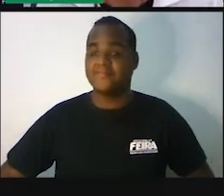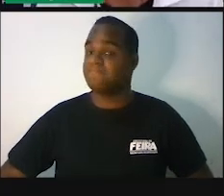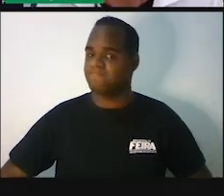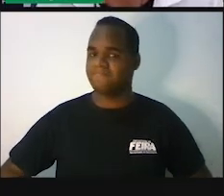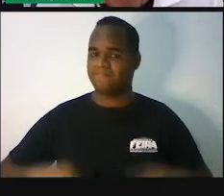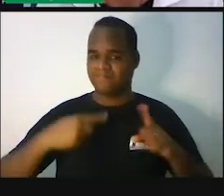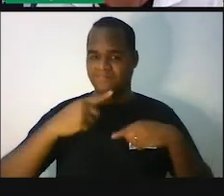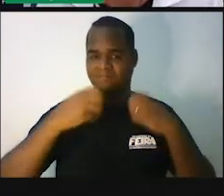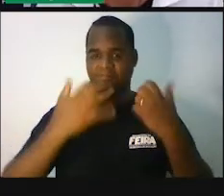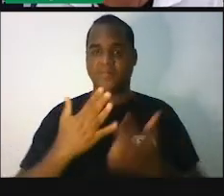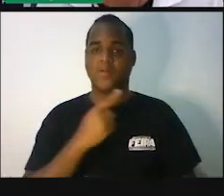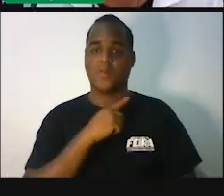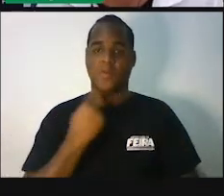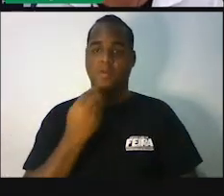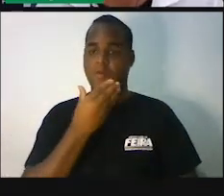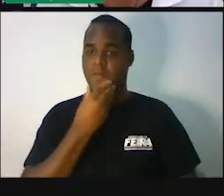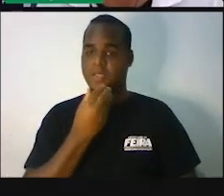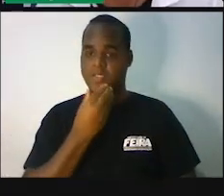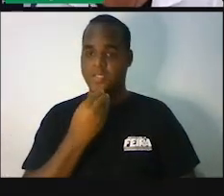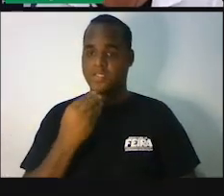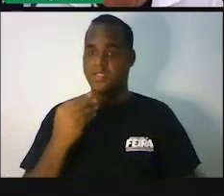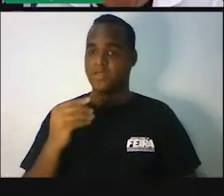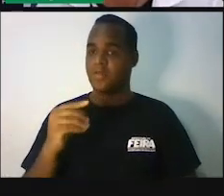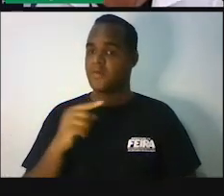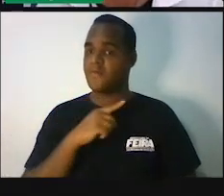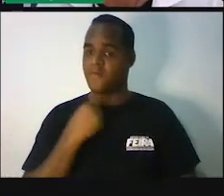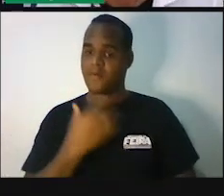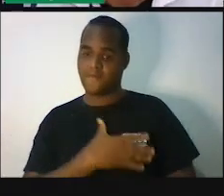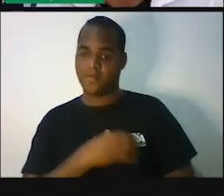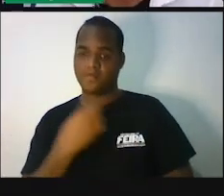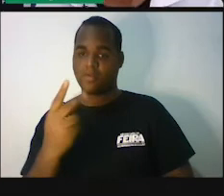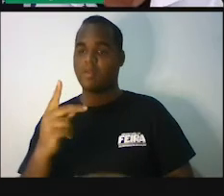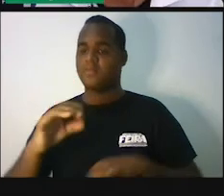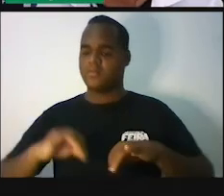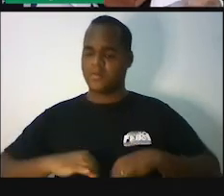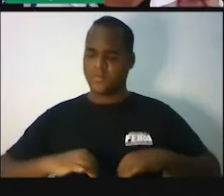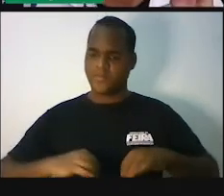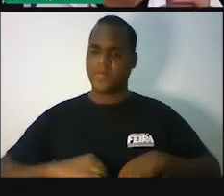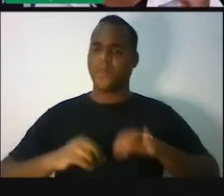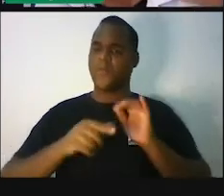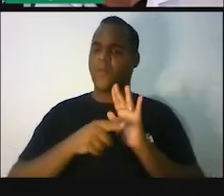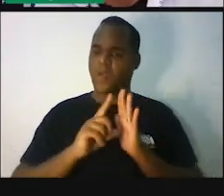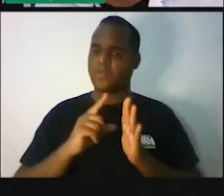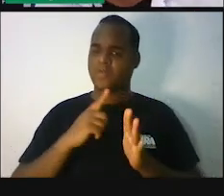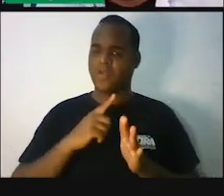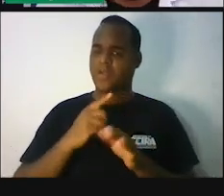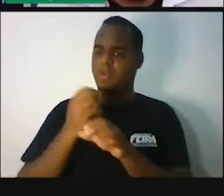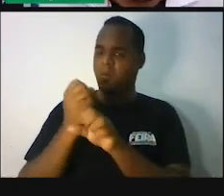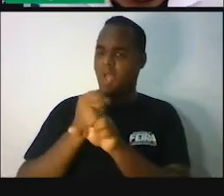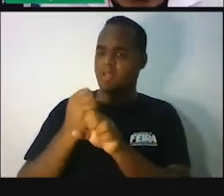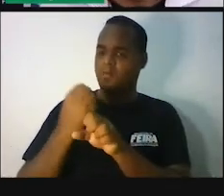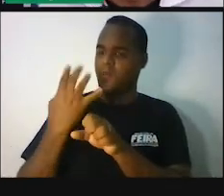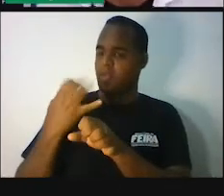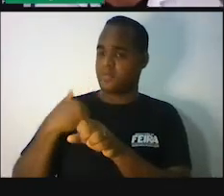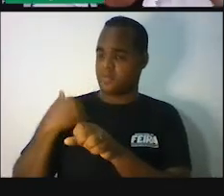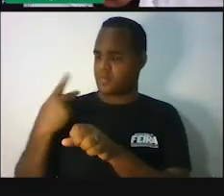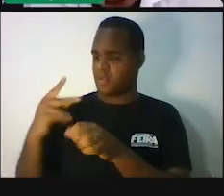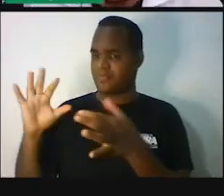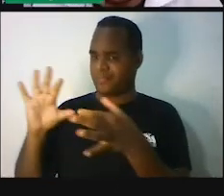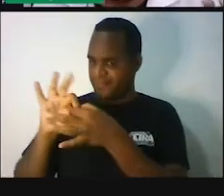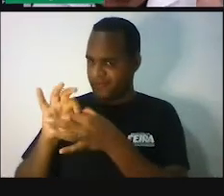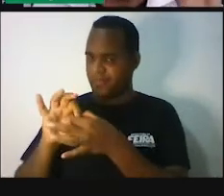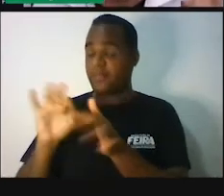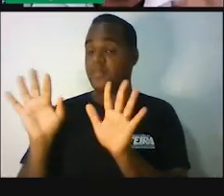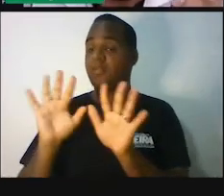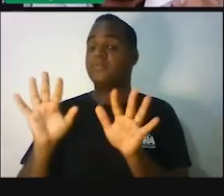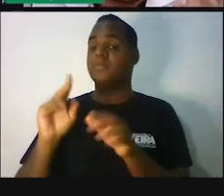Depois da morte de seu filho, sofreu mais 4 anos antes de morrer. Esses 4 anos não é 4 anos em relação à idade dele. É